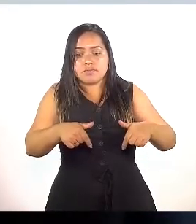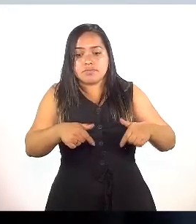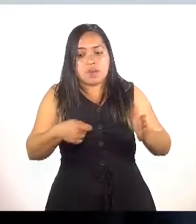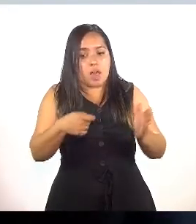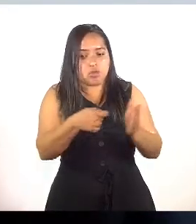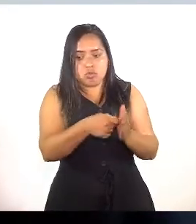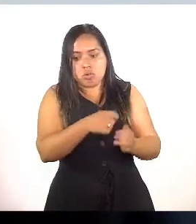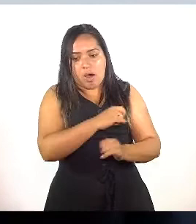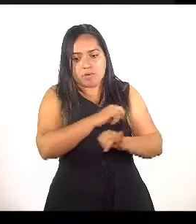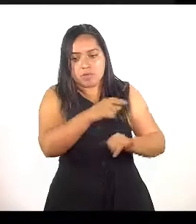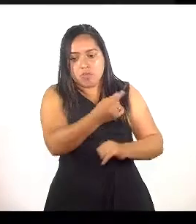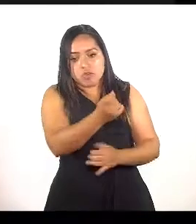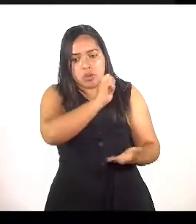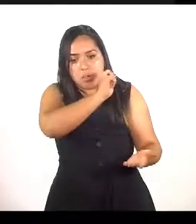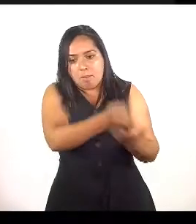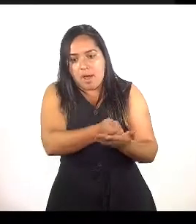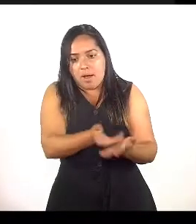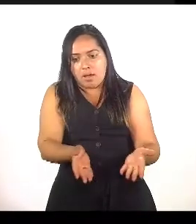multar a empresa.